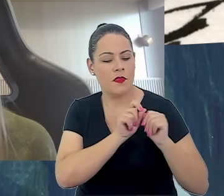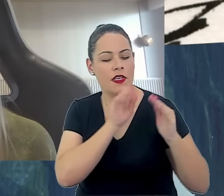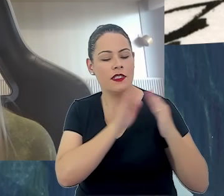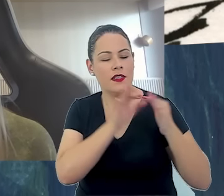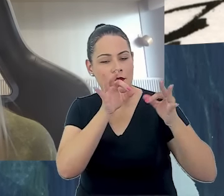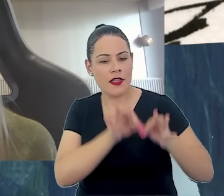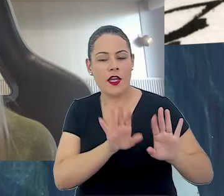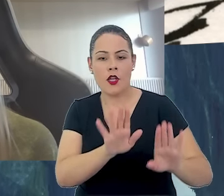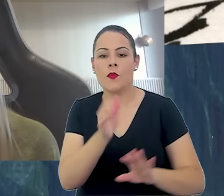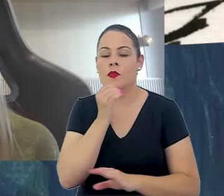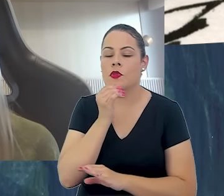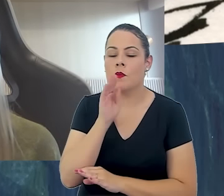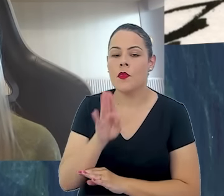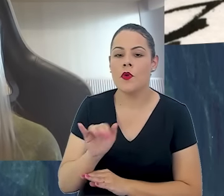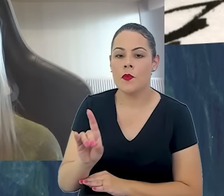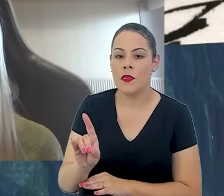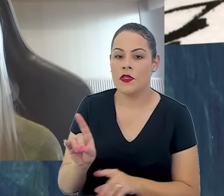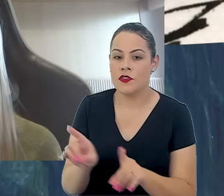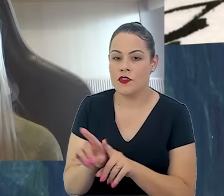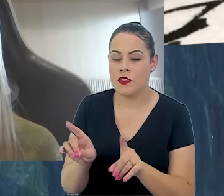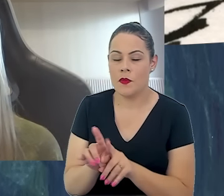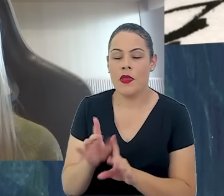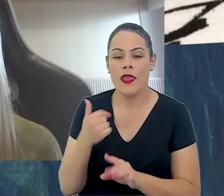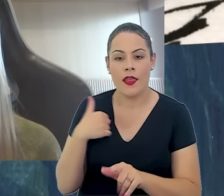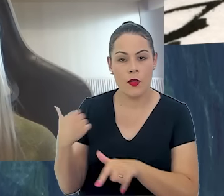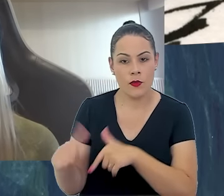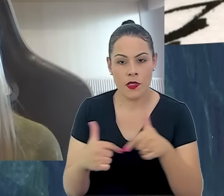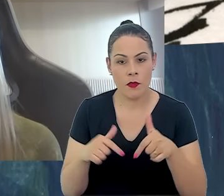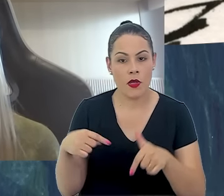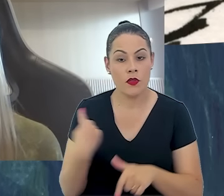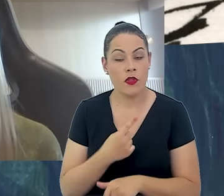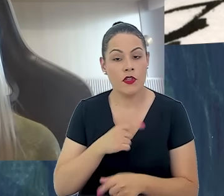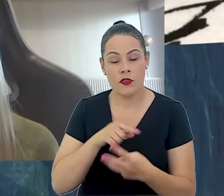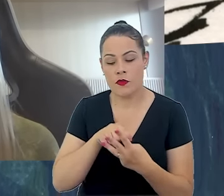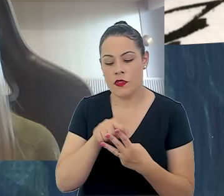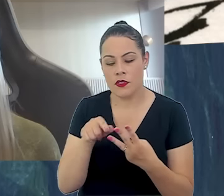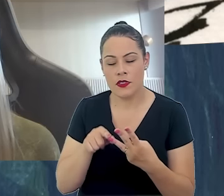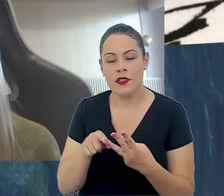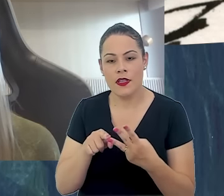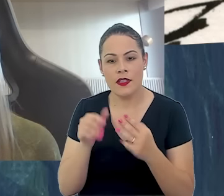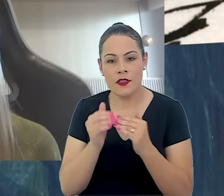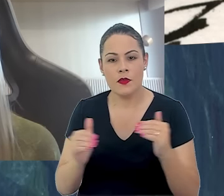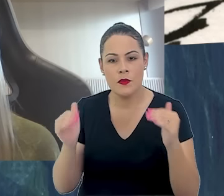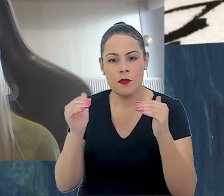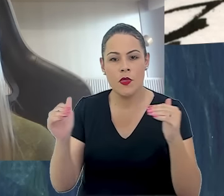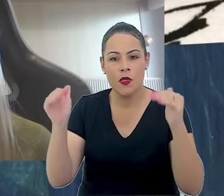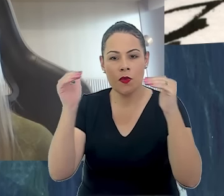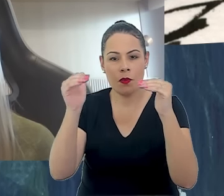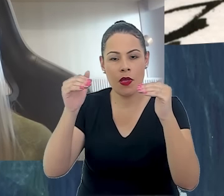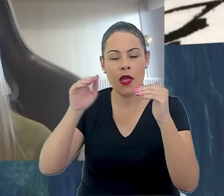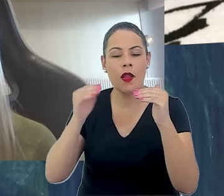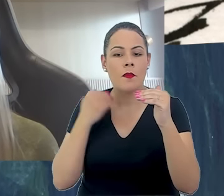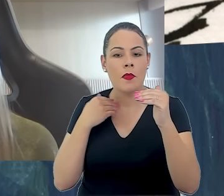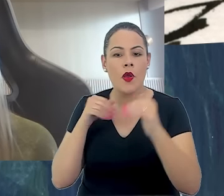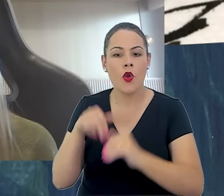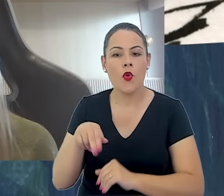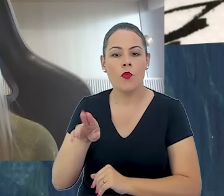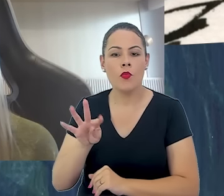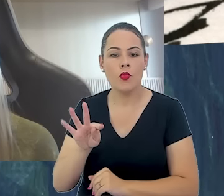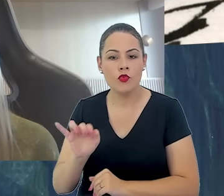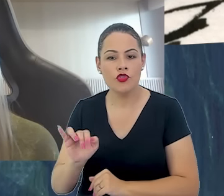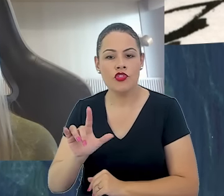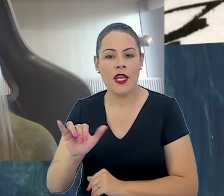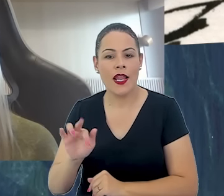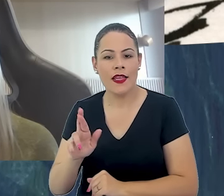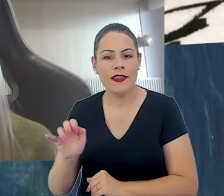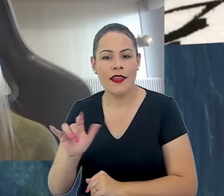casa. Por exemplo, o BID Invest e o BID, onde eu trabalho, nós tivemos entre os três primeiros bancos multilaterais do planeta desde